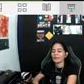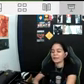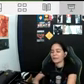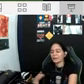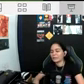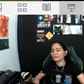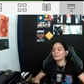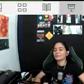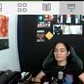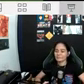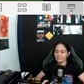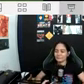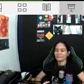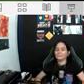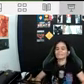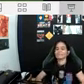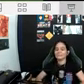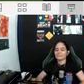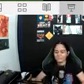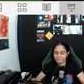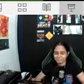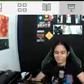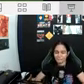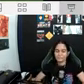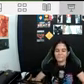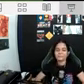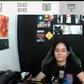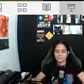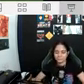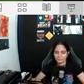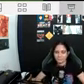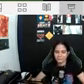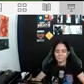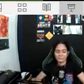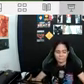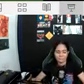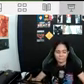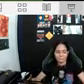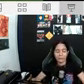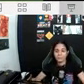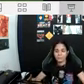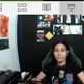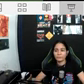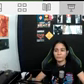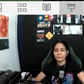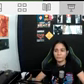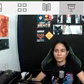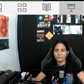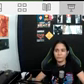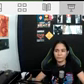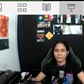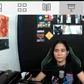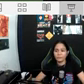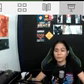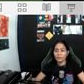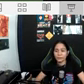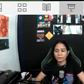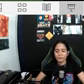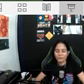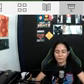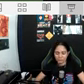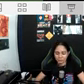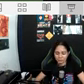outro, porque a nossa alimentação muda durante o dia, então vai influenciar o pessoal que se alimentou de tarde, né?